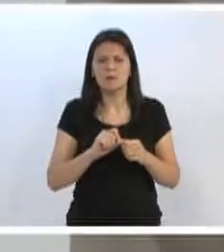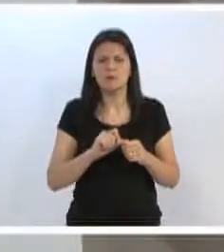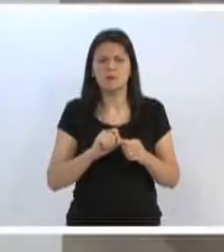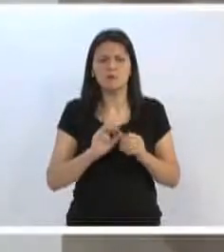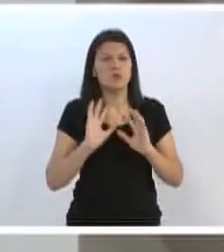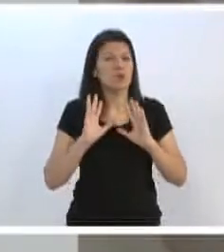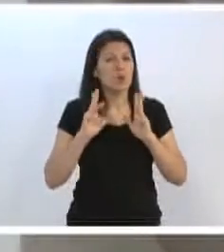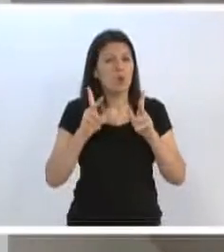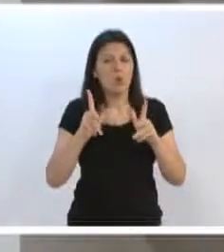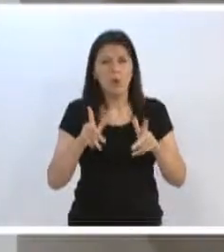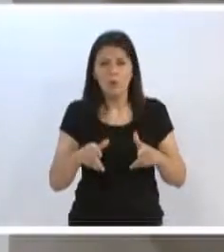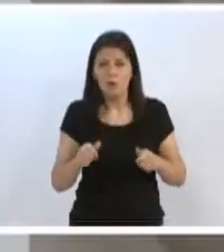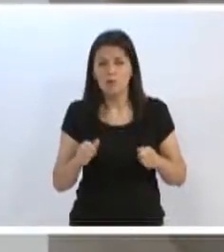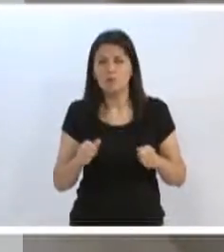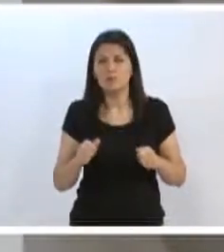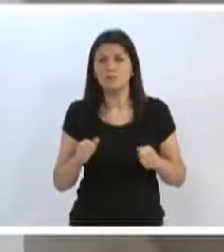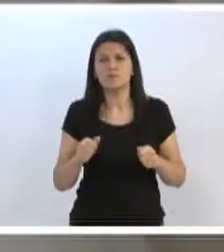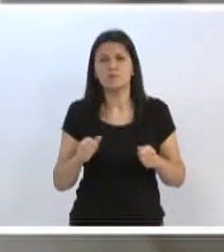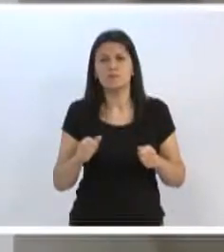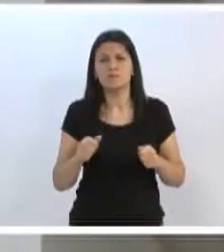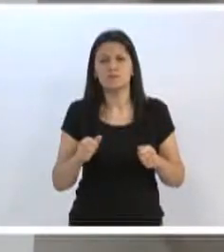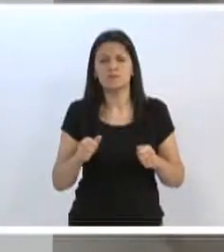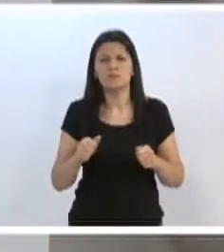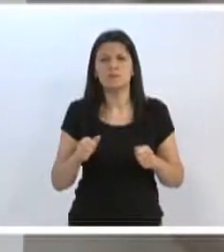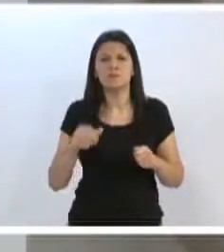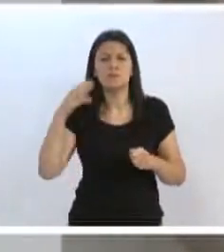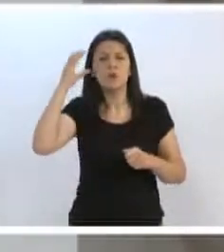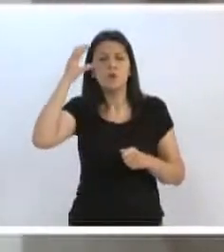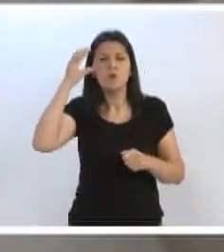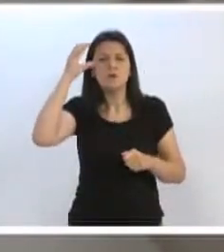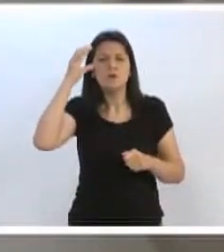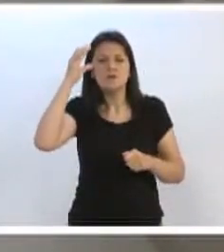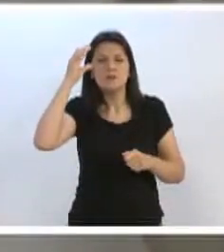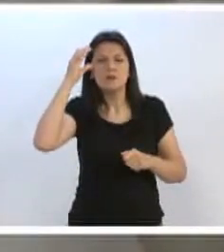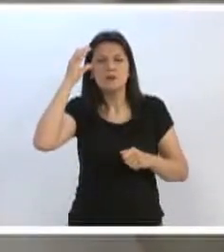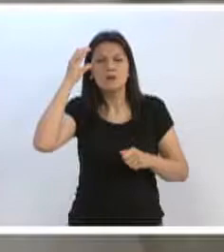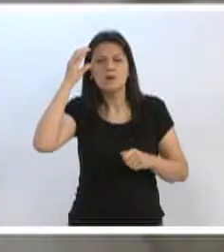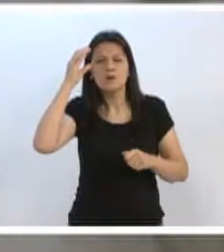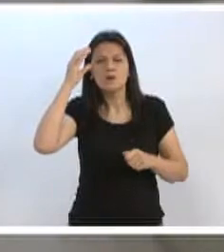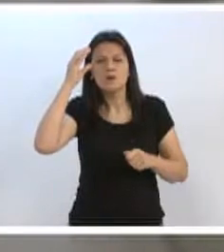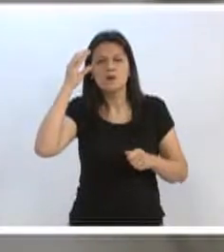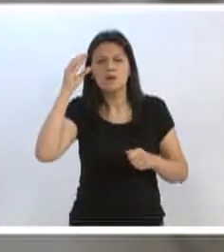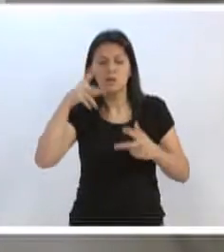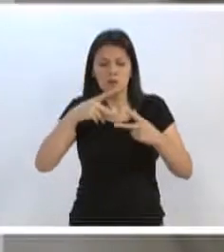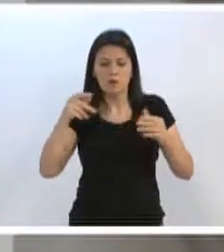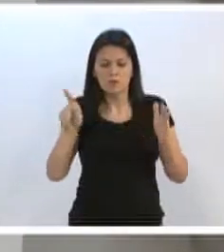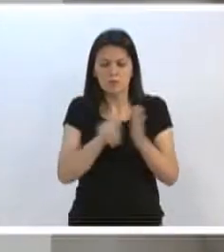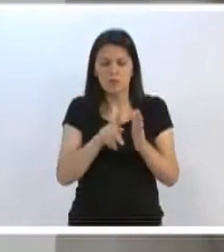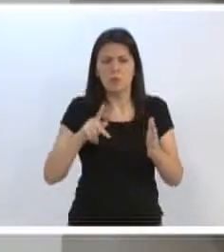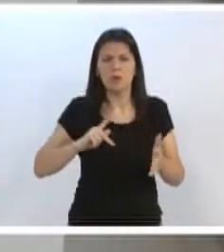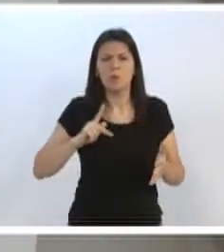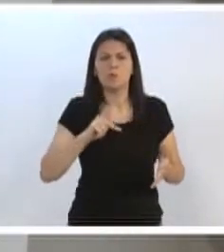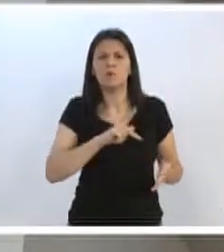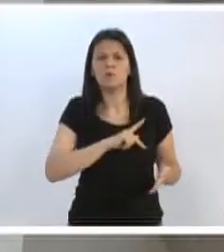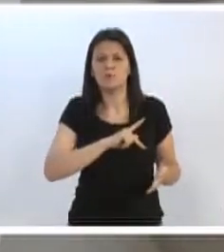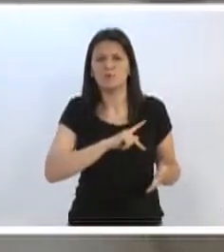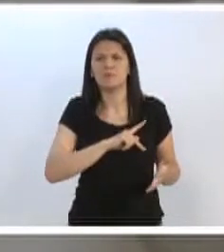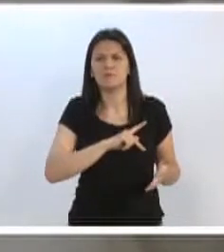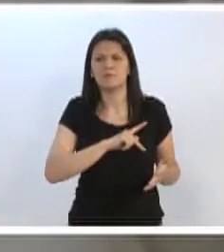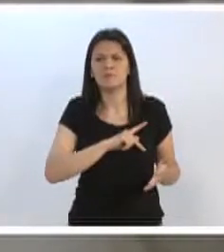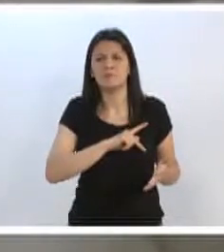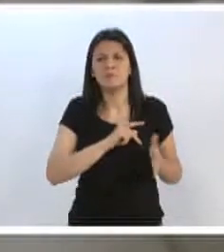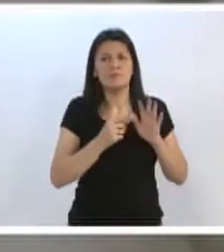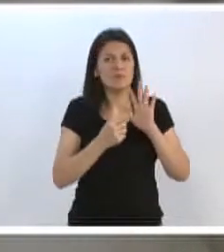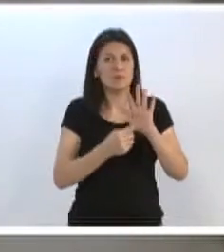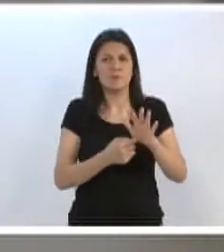atos voltados para a conscientização das pessoas acerca dessa semana do pertencimento público, com o objetivo aqui de esclarecer à